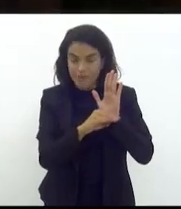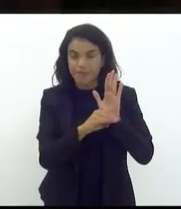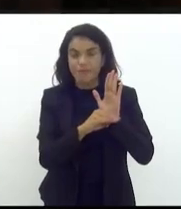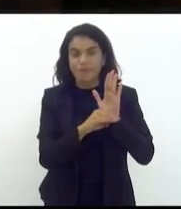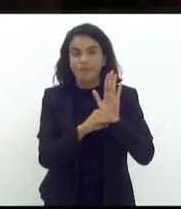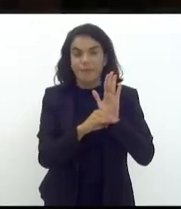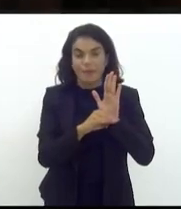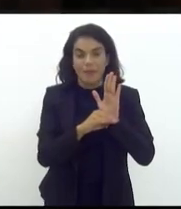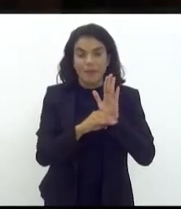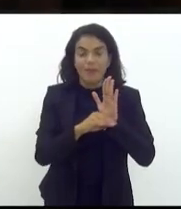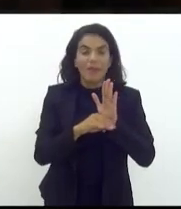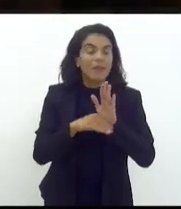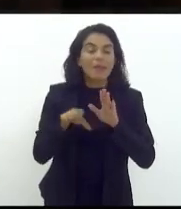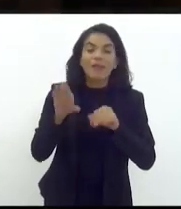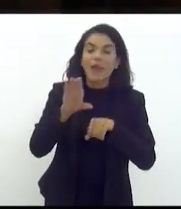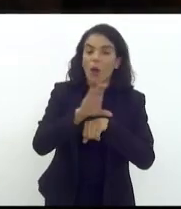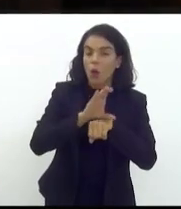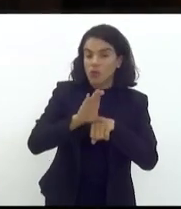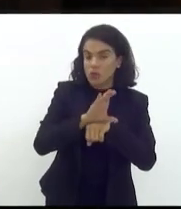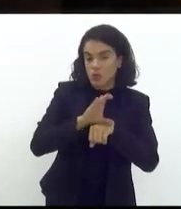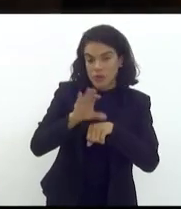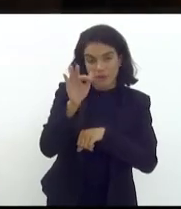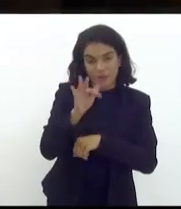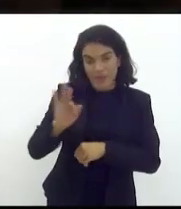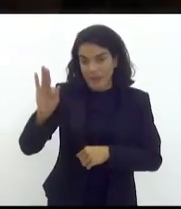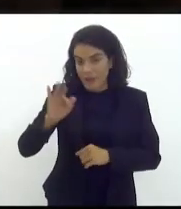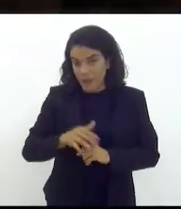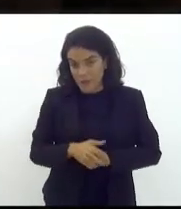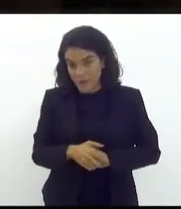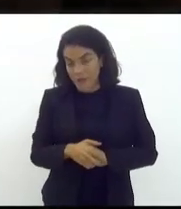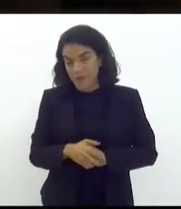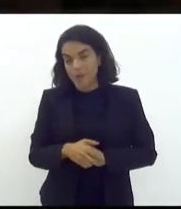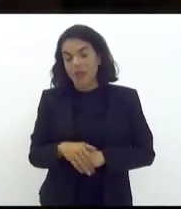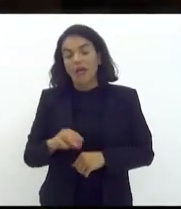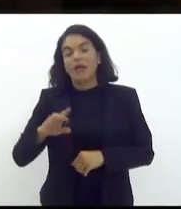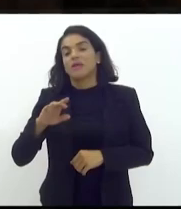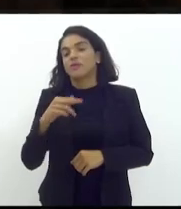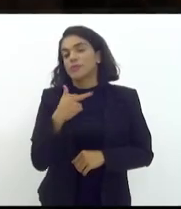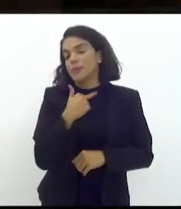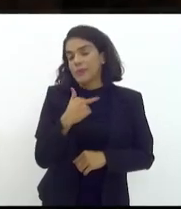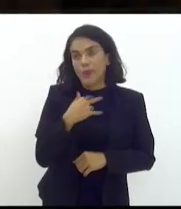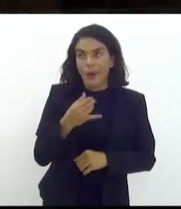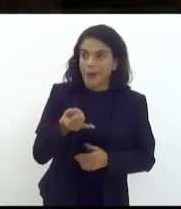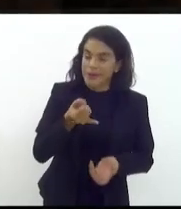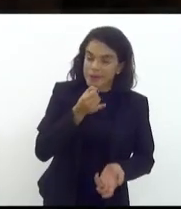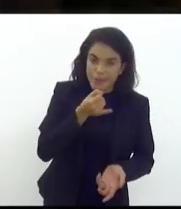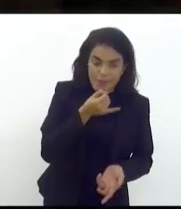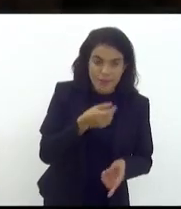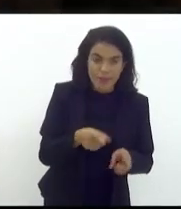da Carta Magna com esses princípios a gente não pode